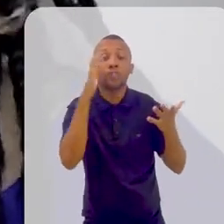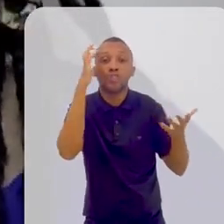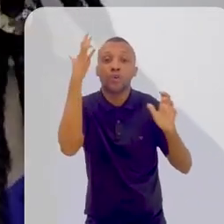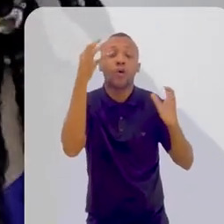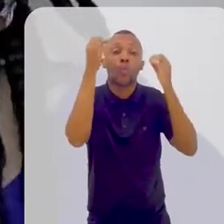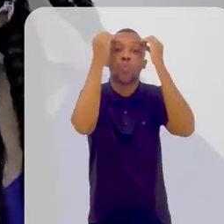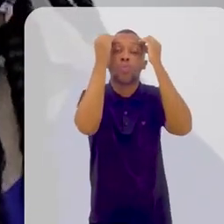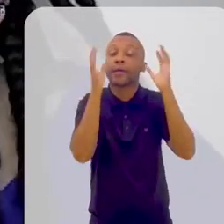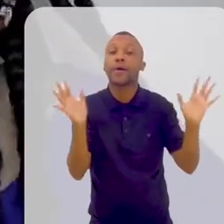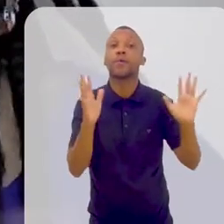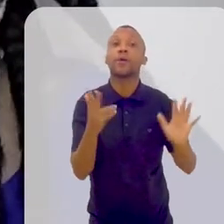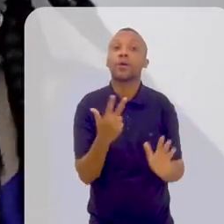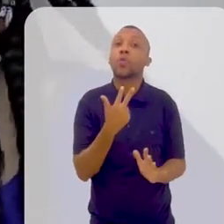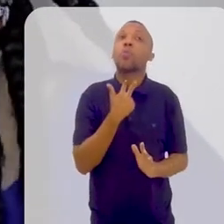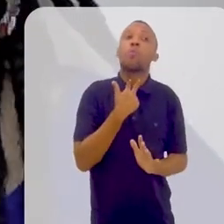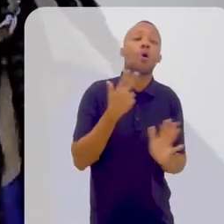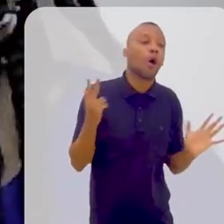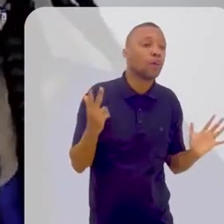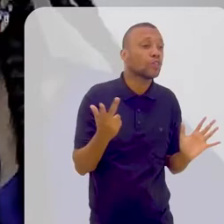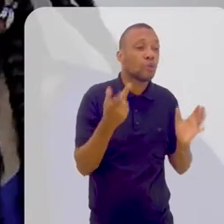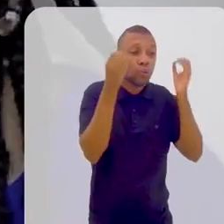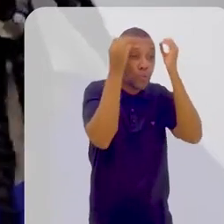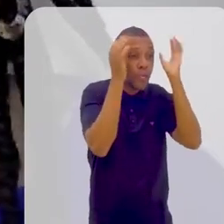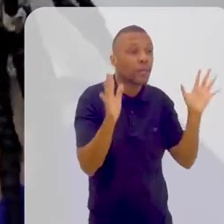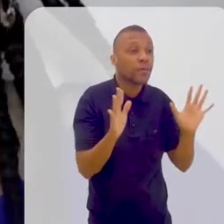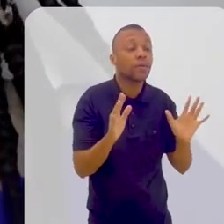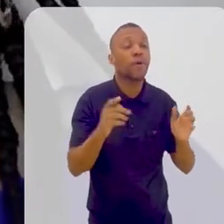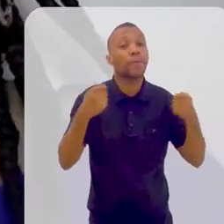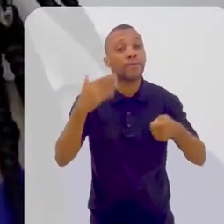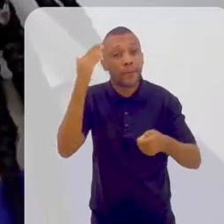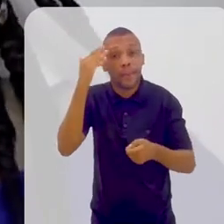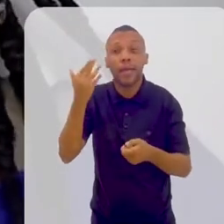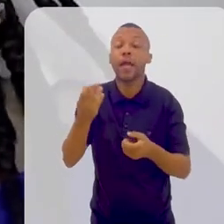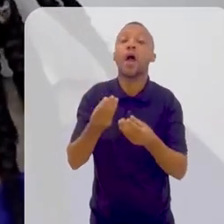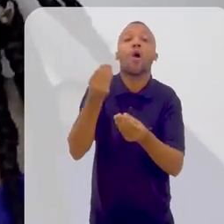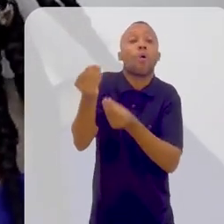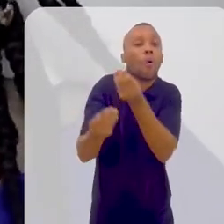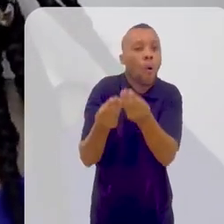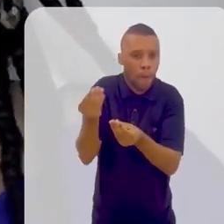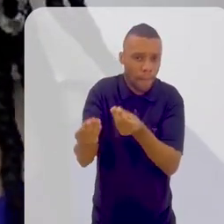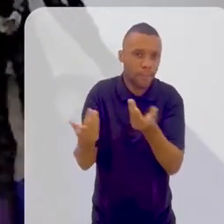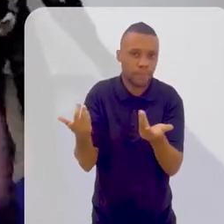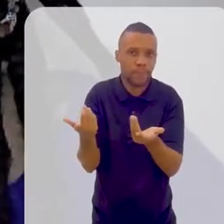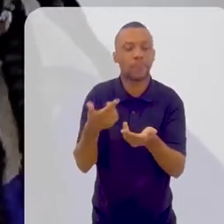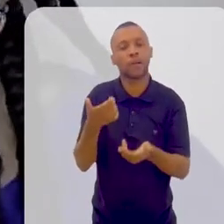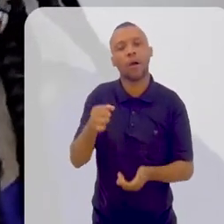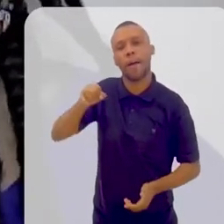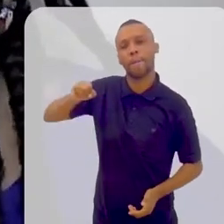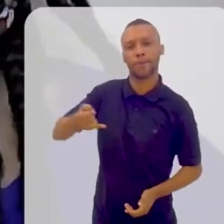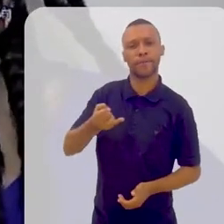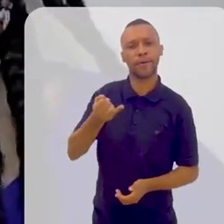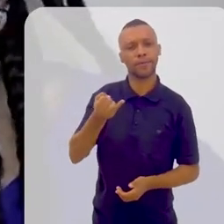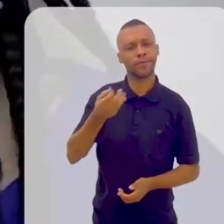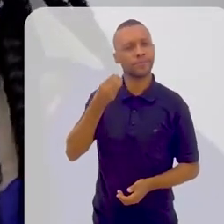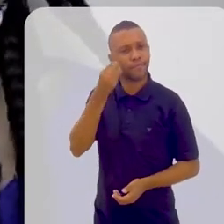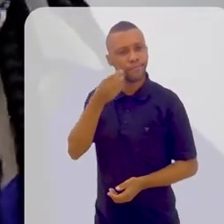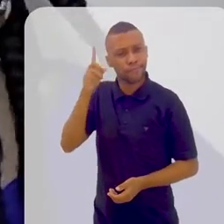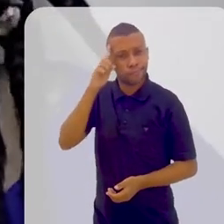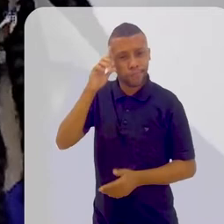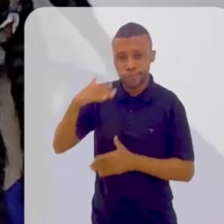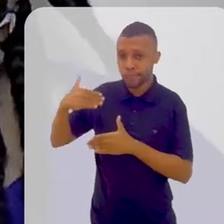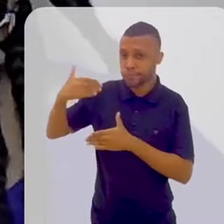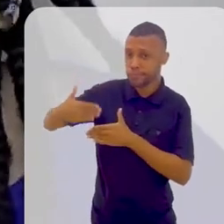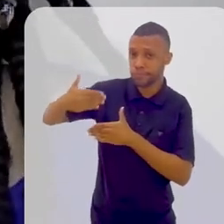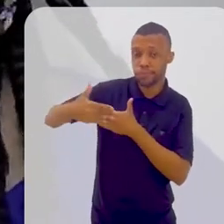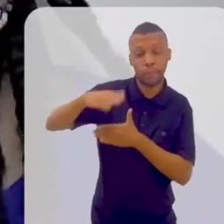problemas, me traga solução. Eu não quero saber que não pode, eu quero saber como pode. E eu uso isso muito no meu dia a dia, né? Como